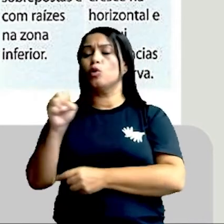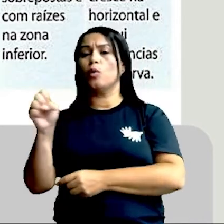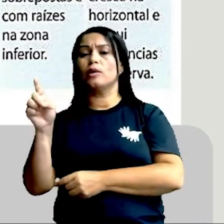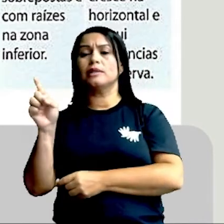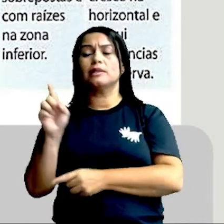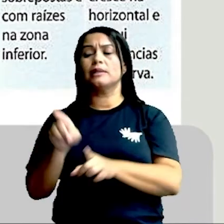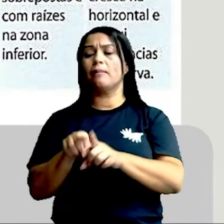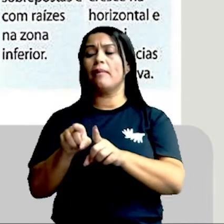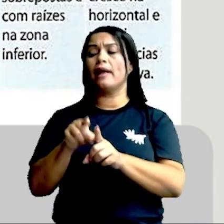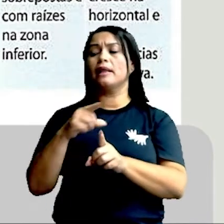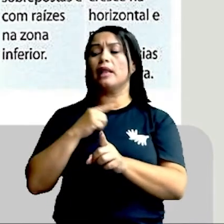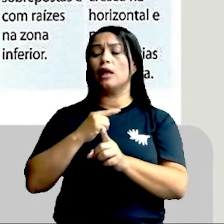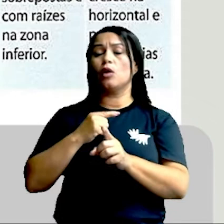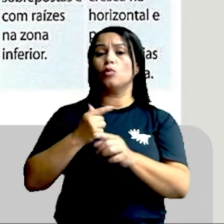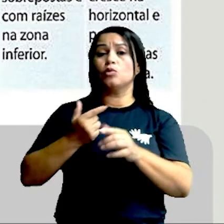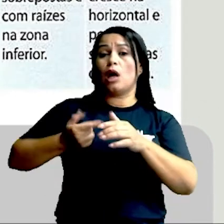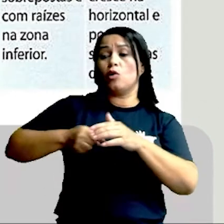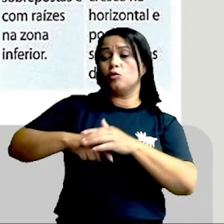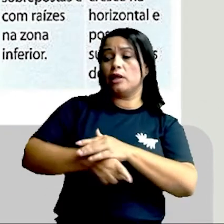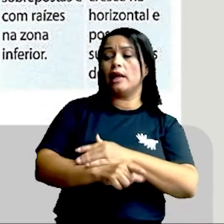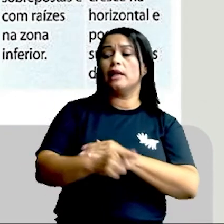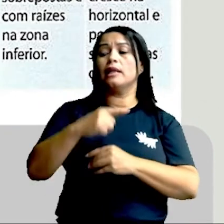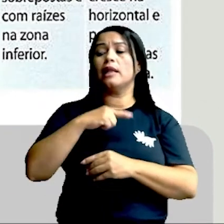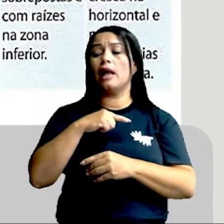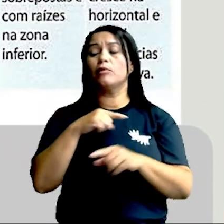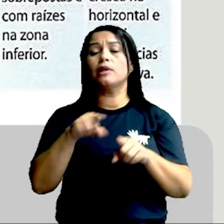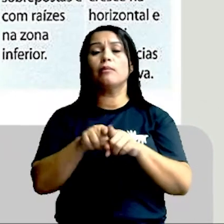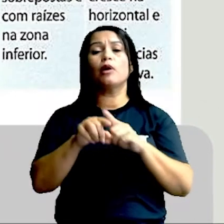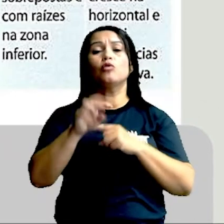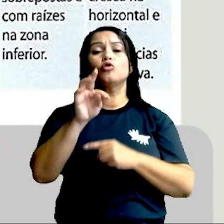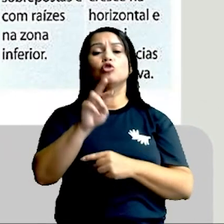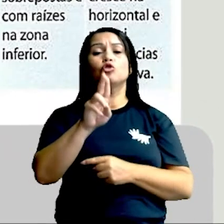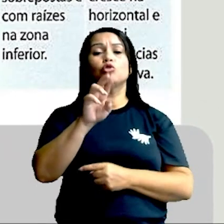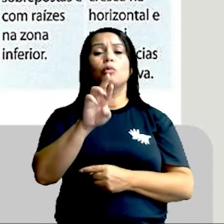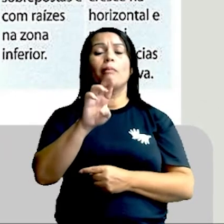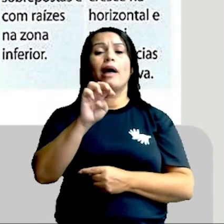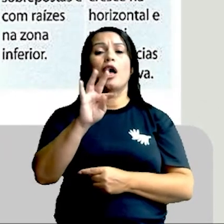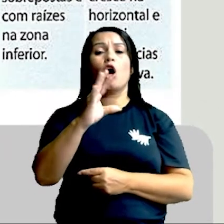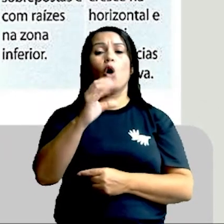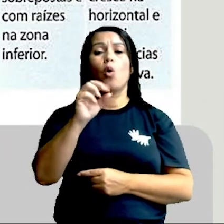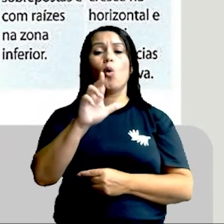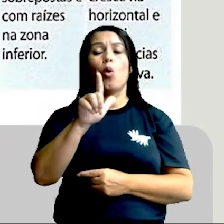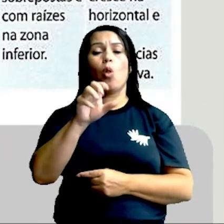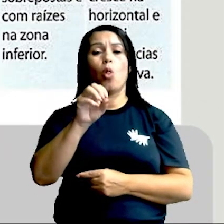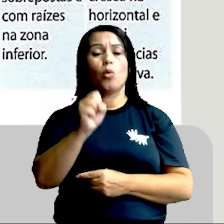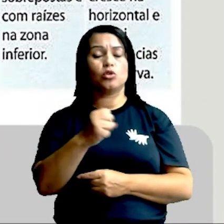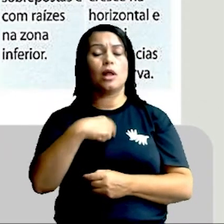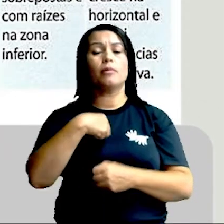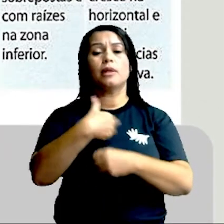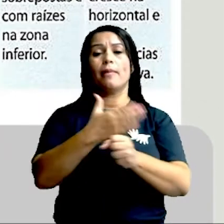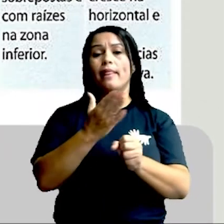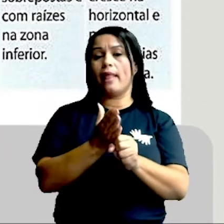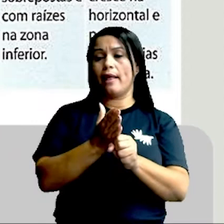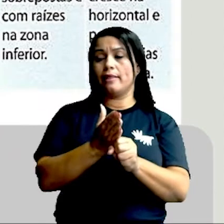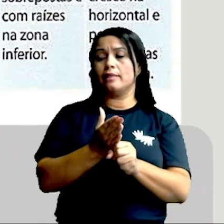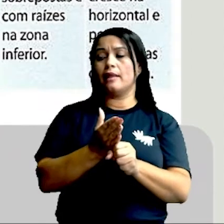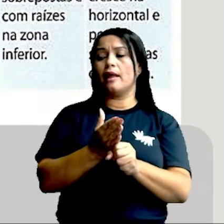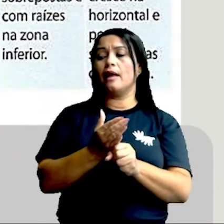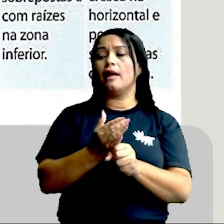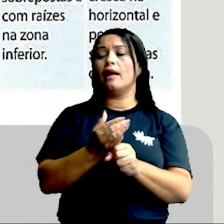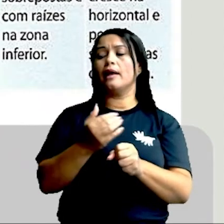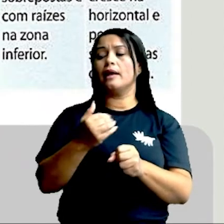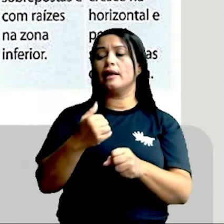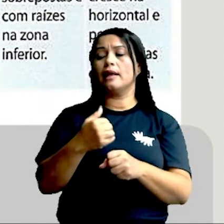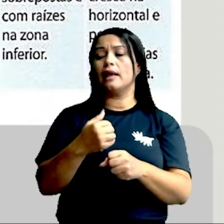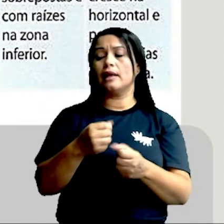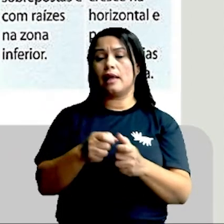Entre os caules subterrâneos, nós encontramos os tubérculos, como a batata inglesa, em que ela é